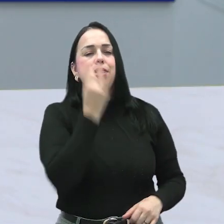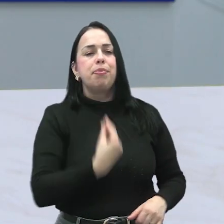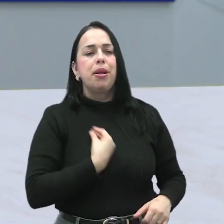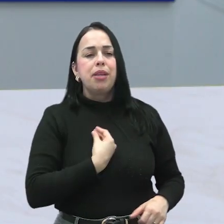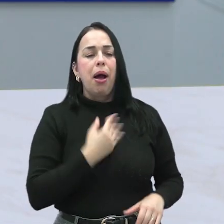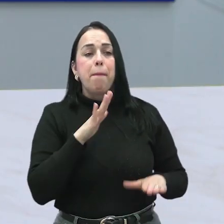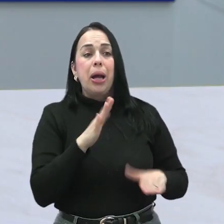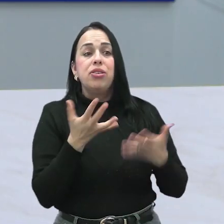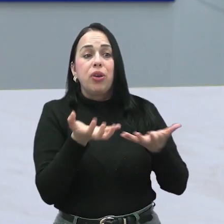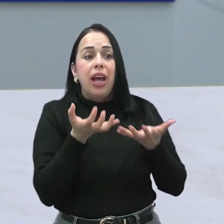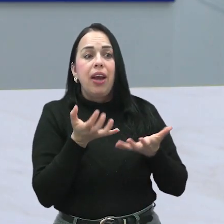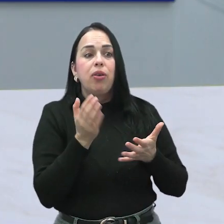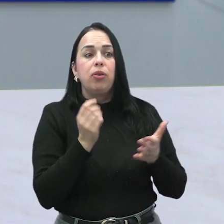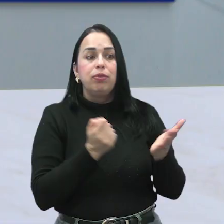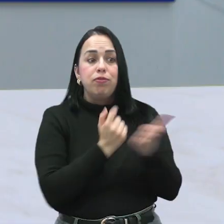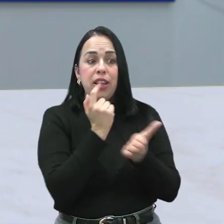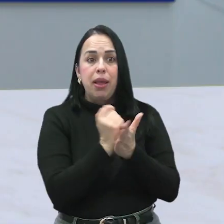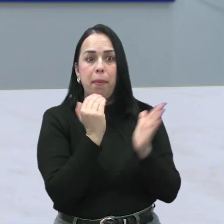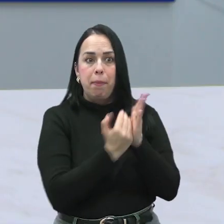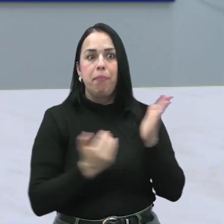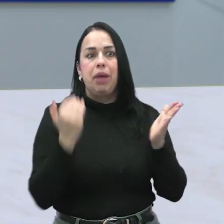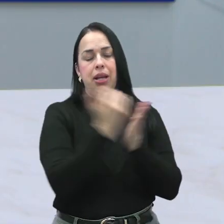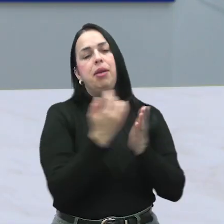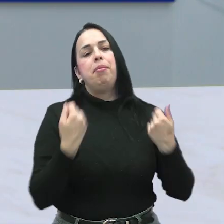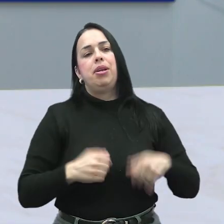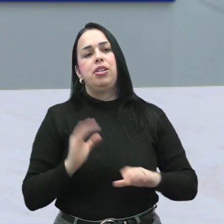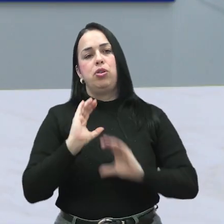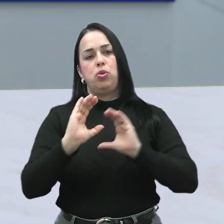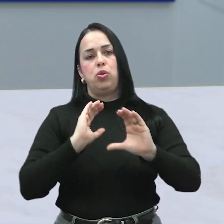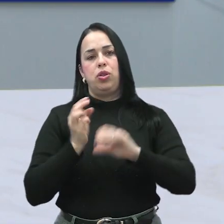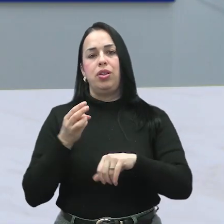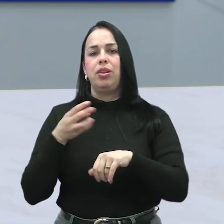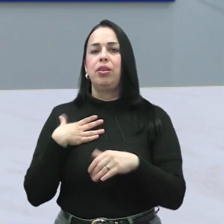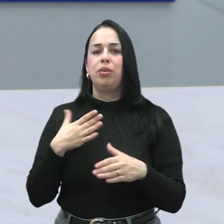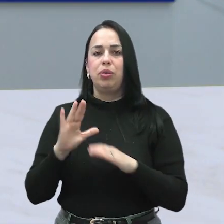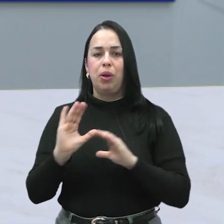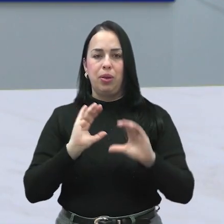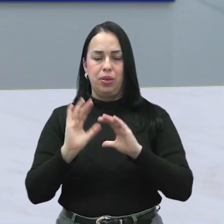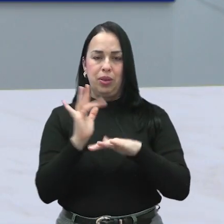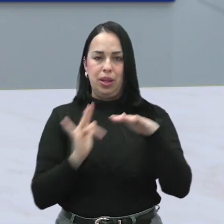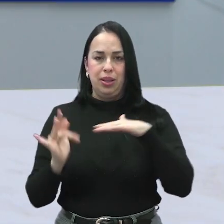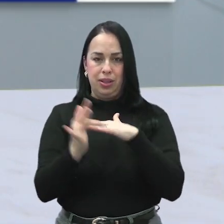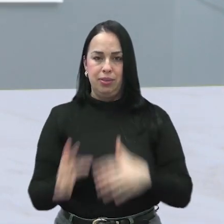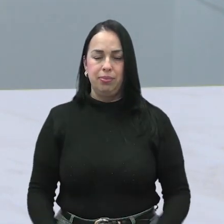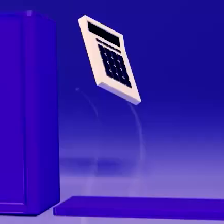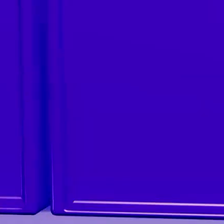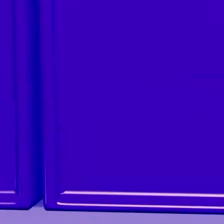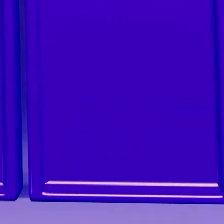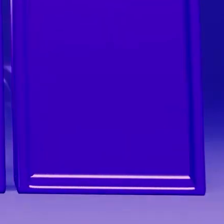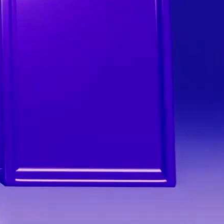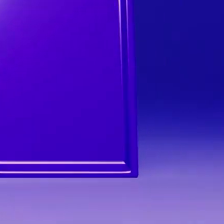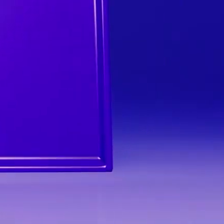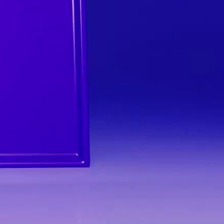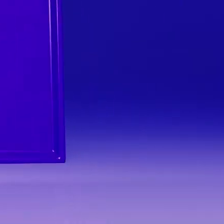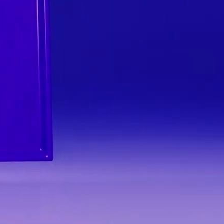loja física com elevada experiência de compra, eu preciso ter uma excelente comunicação no ambiente digital.